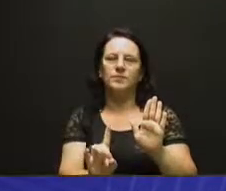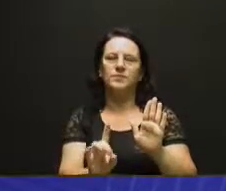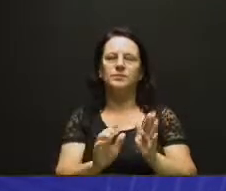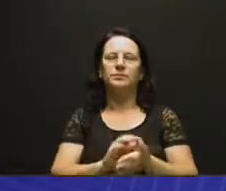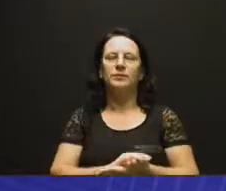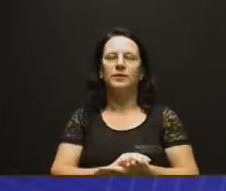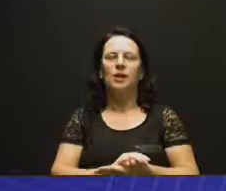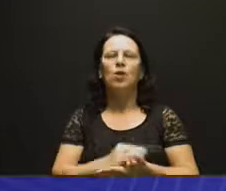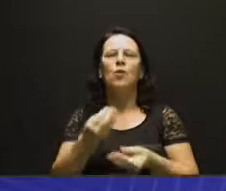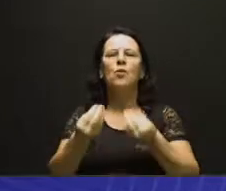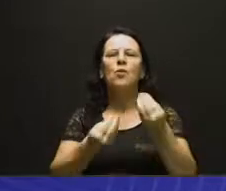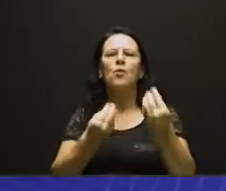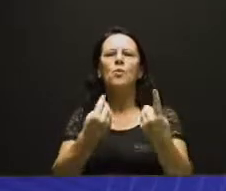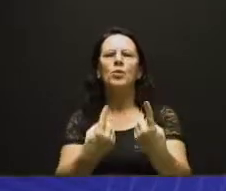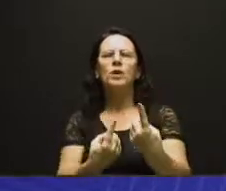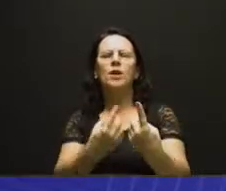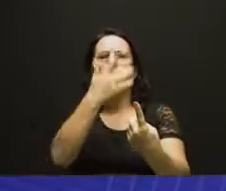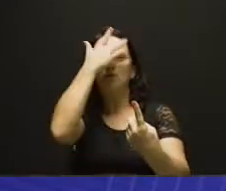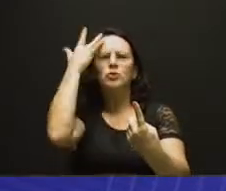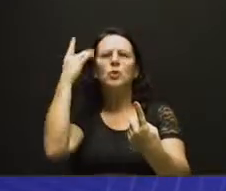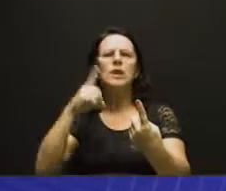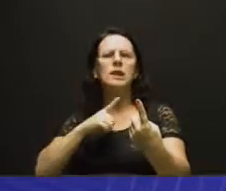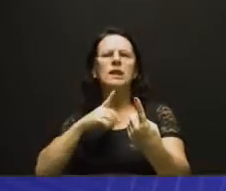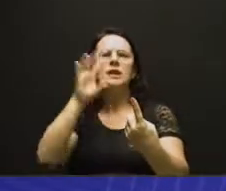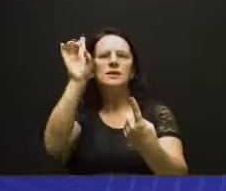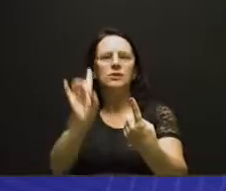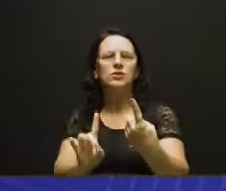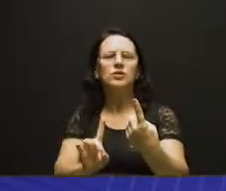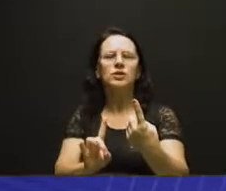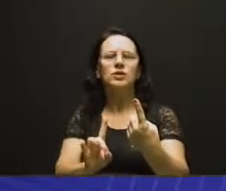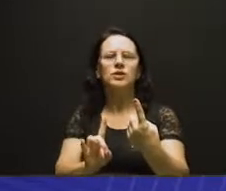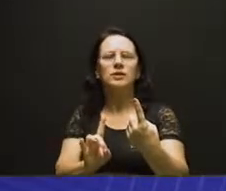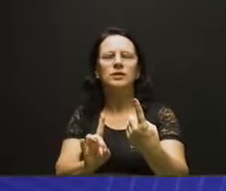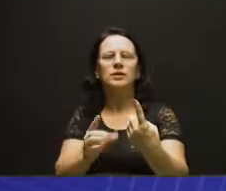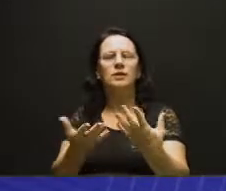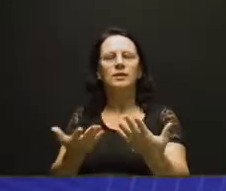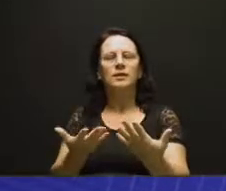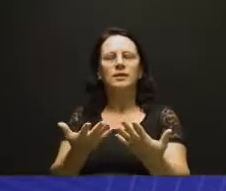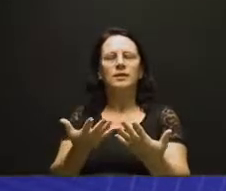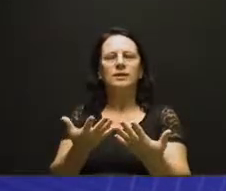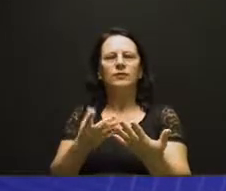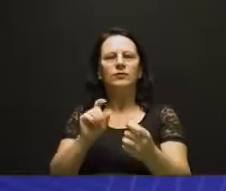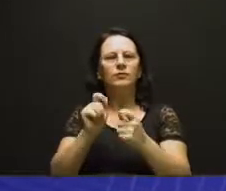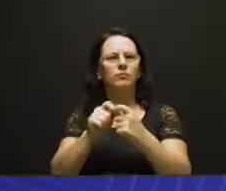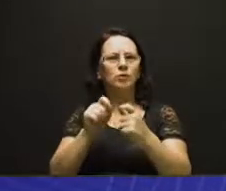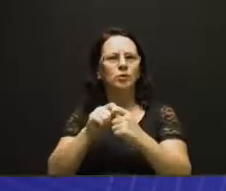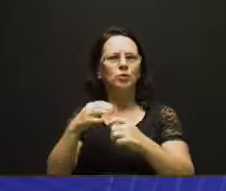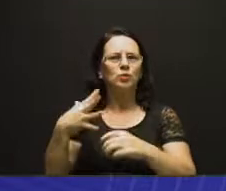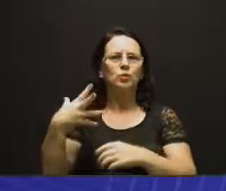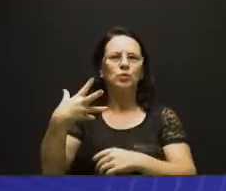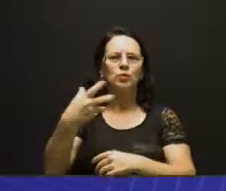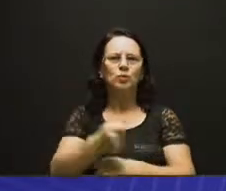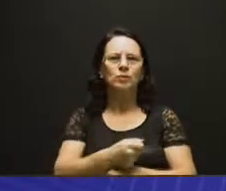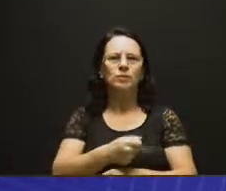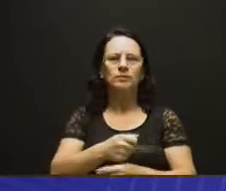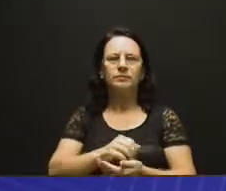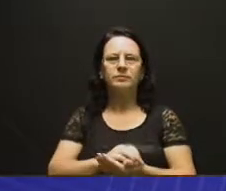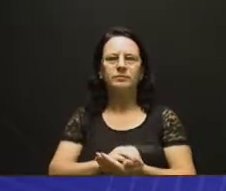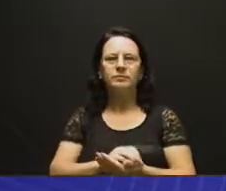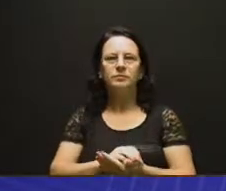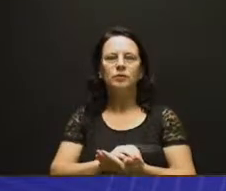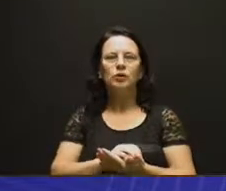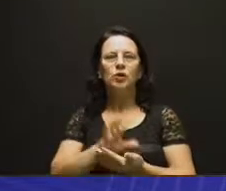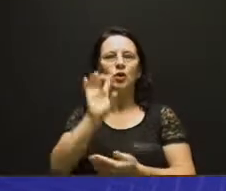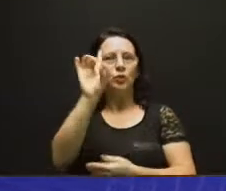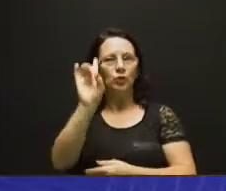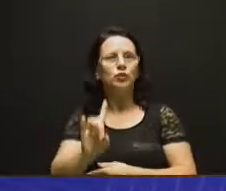como é que ela vai usufruir desse direito de capacidade civil plena é executando todos os seus as suas seus